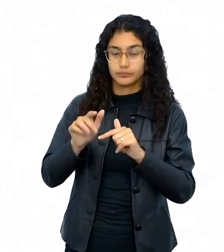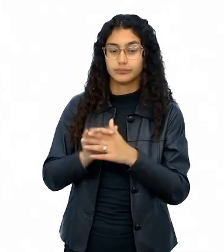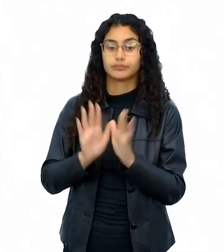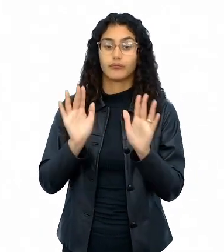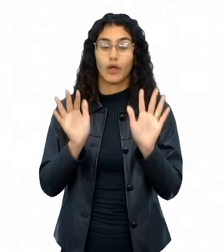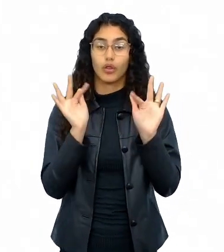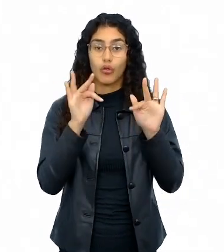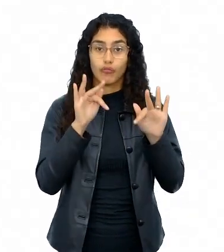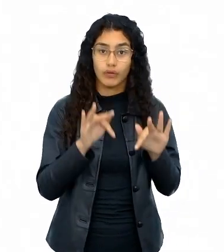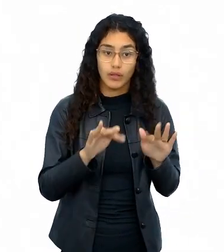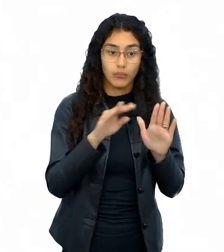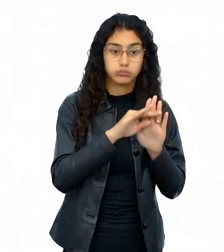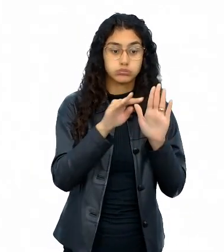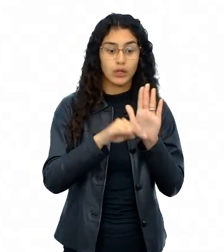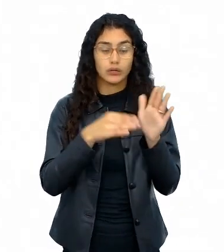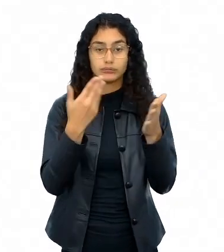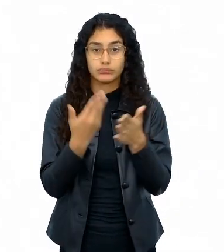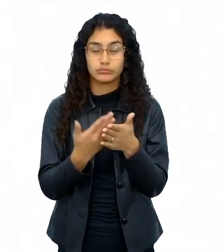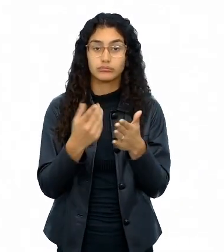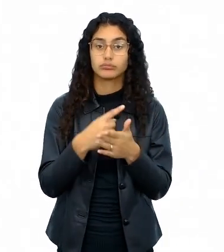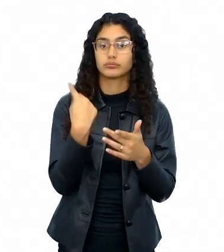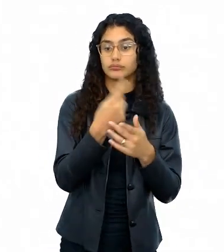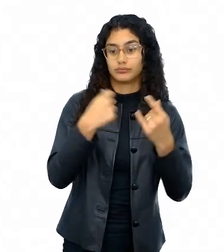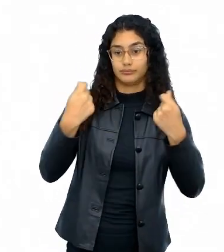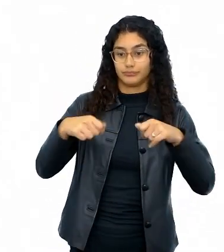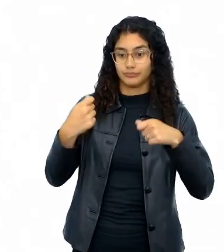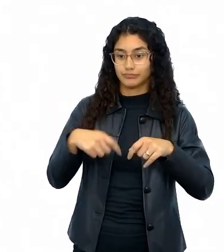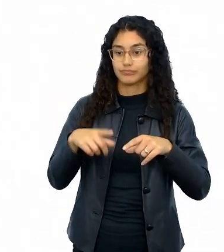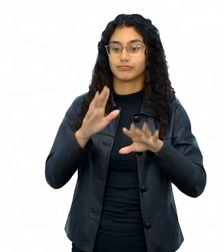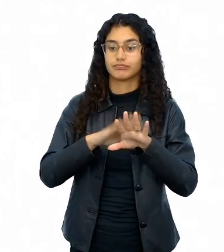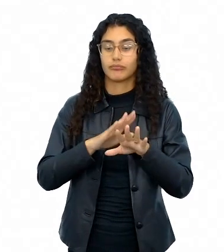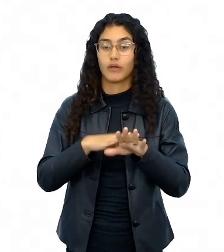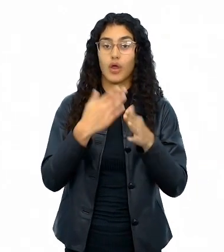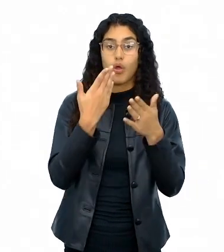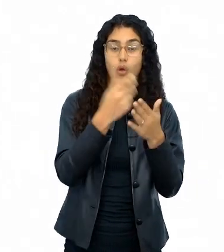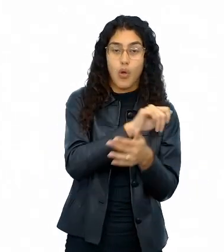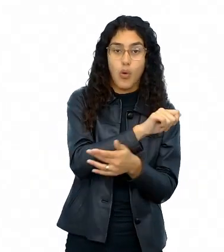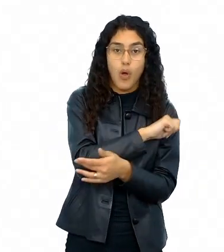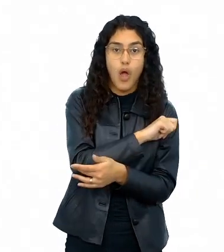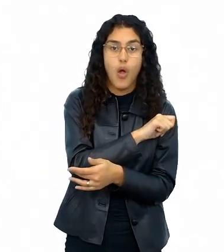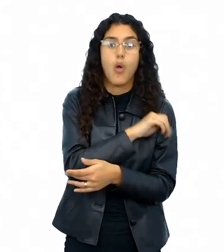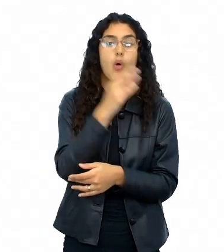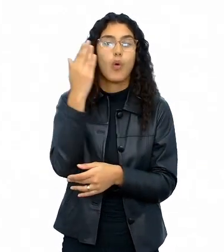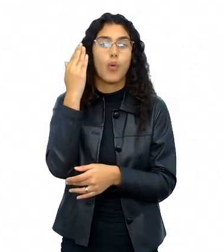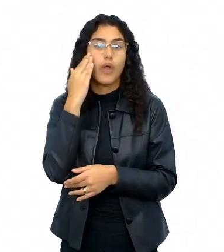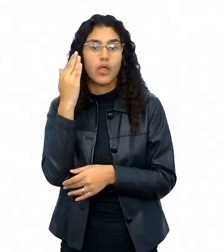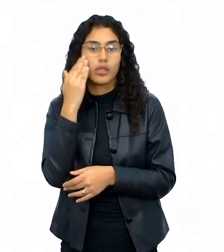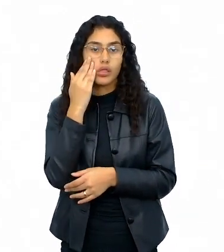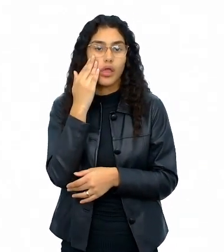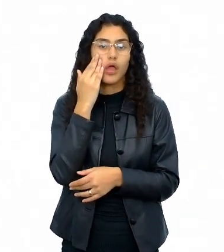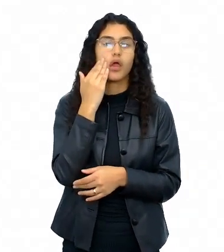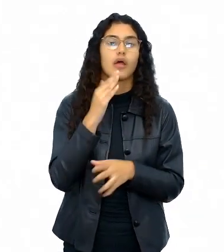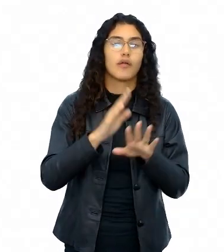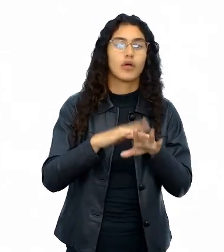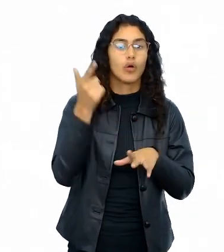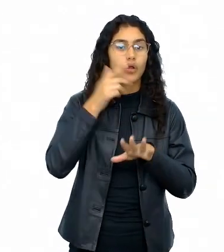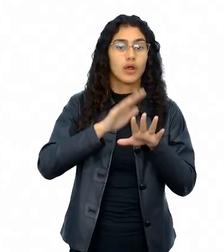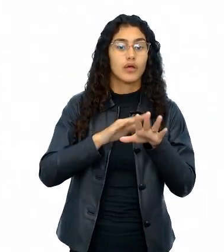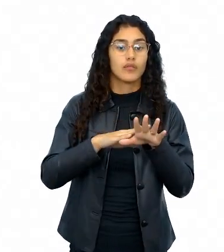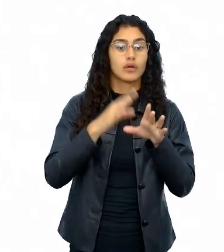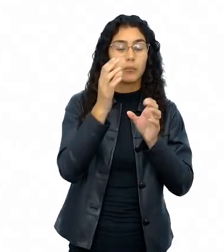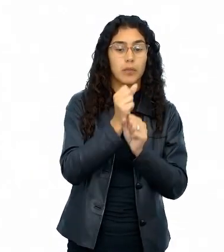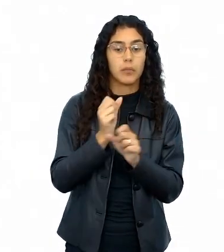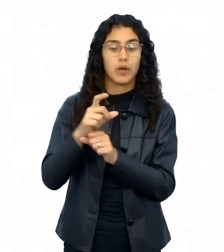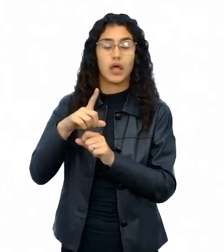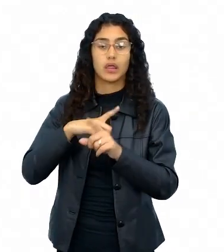ao final dessa aula, a gente precisa que os estudantes entendam e consigam fazer as conversões